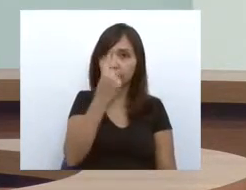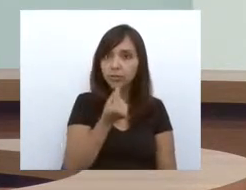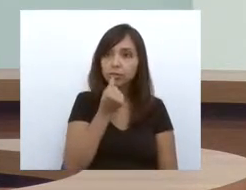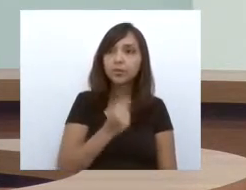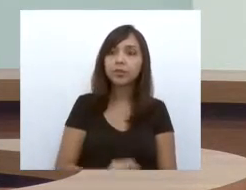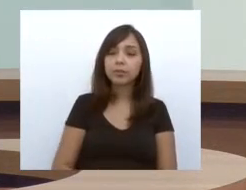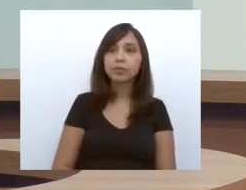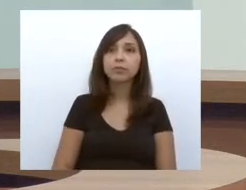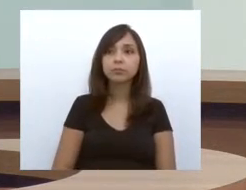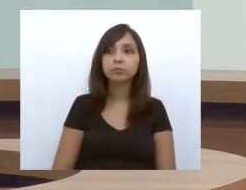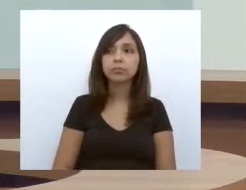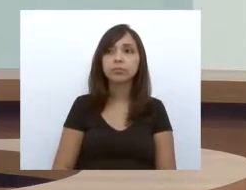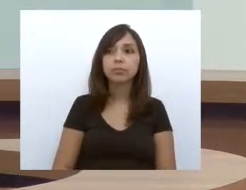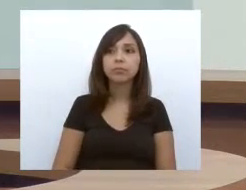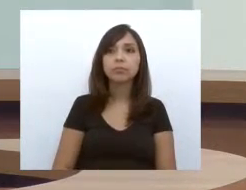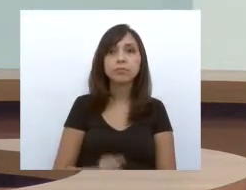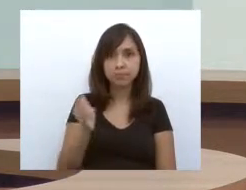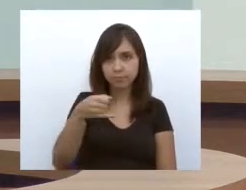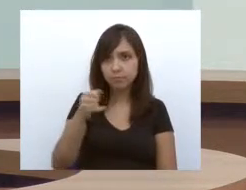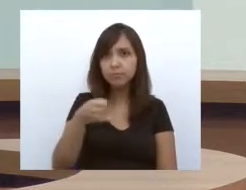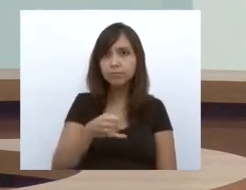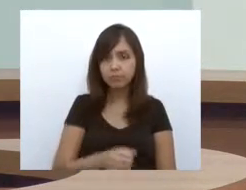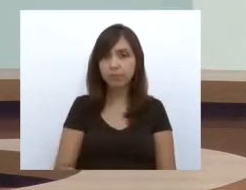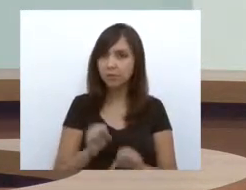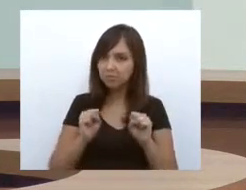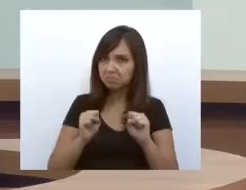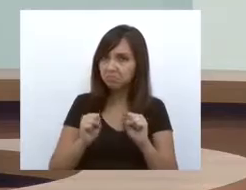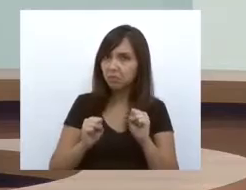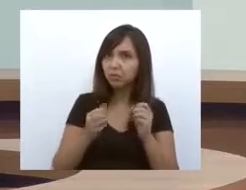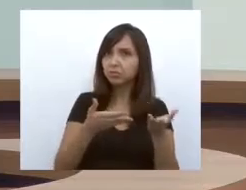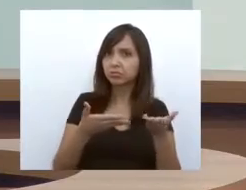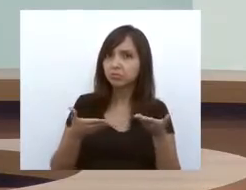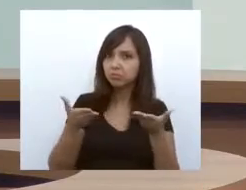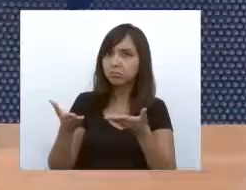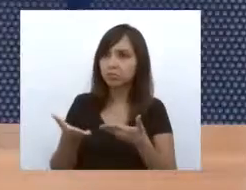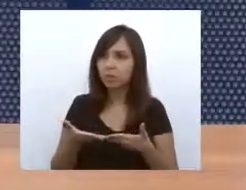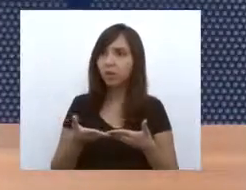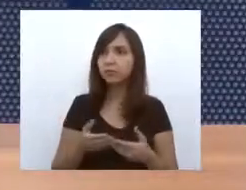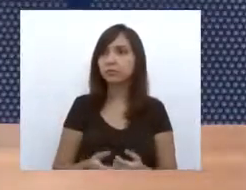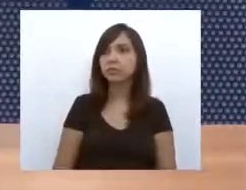presidente? Sim, vereador. É possível que ele convoque?